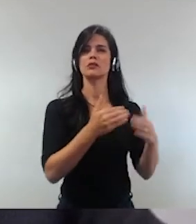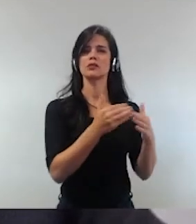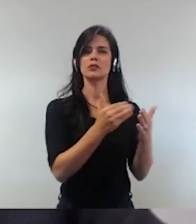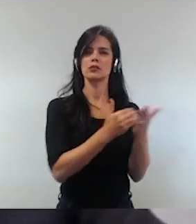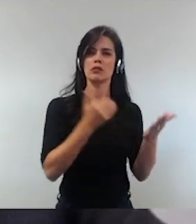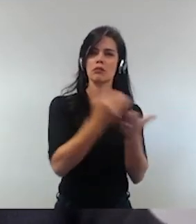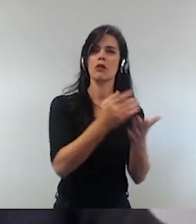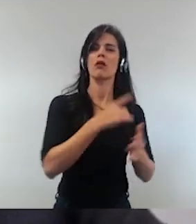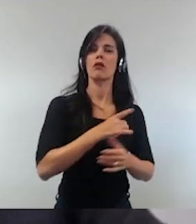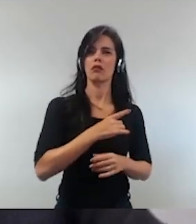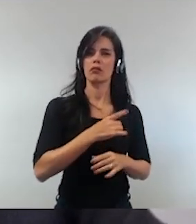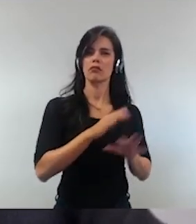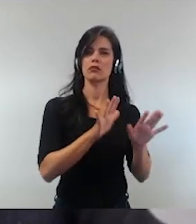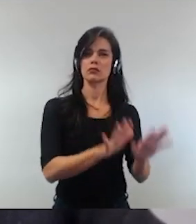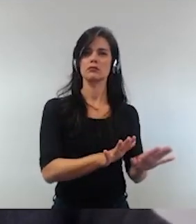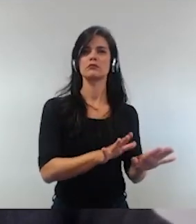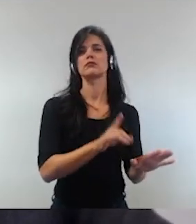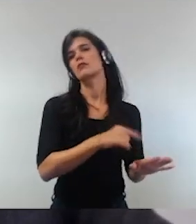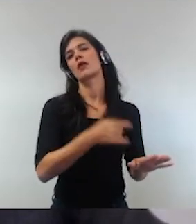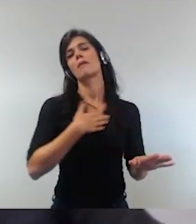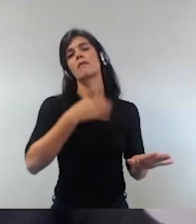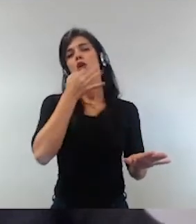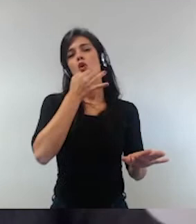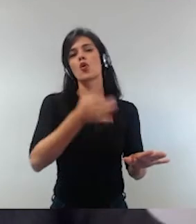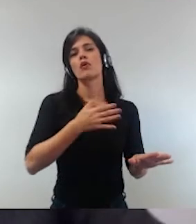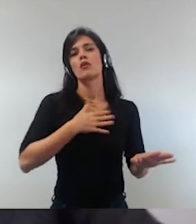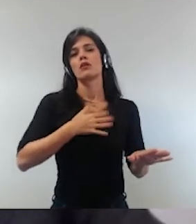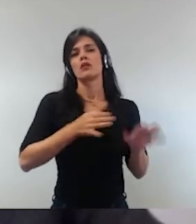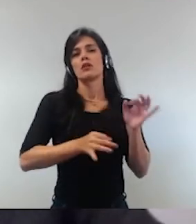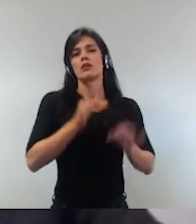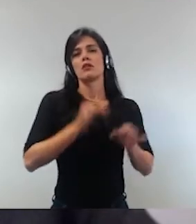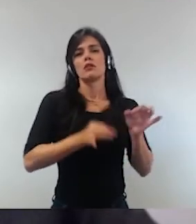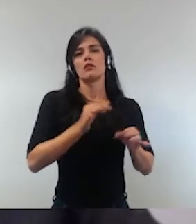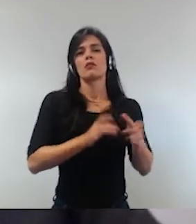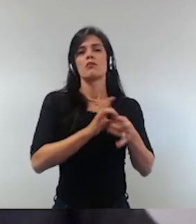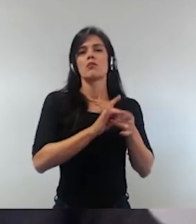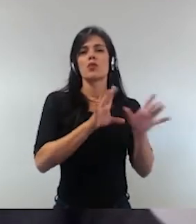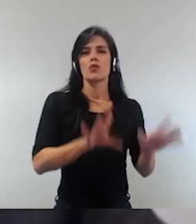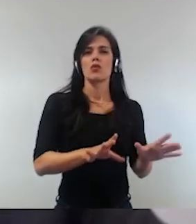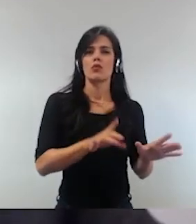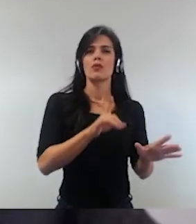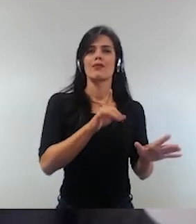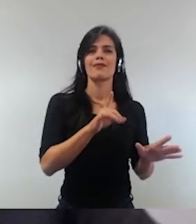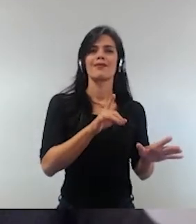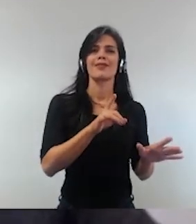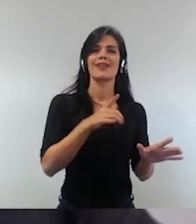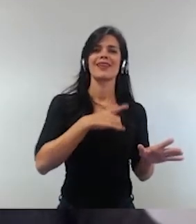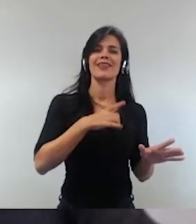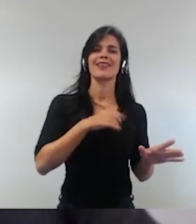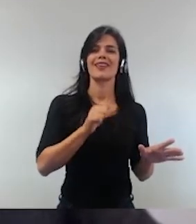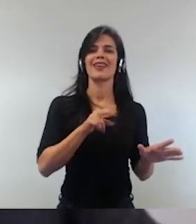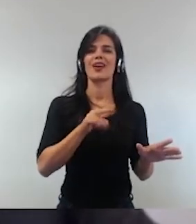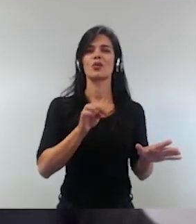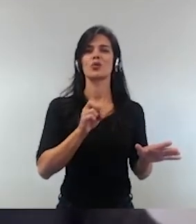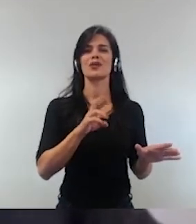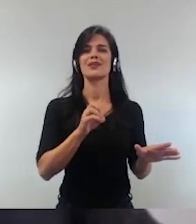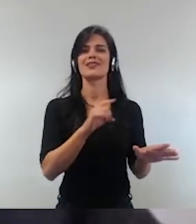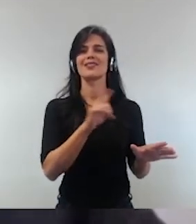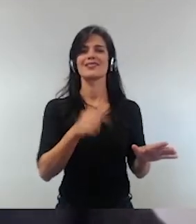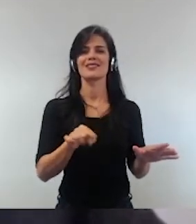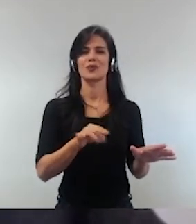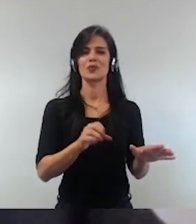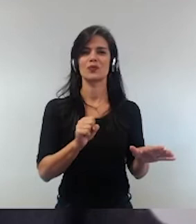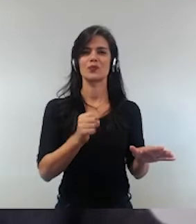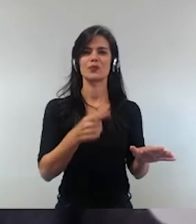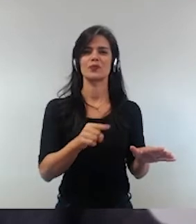prorrogação. Para mim, na minha opinião, como jurista, é uma concessão que chamam de autorização, o setor elétrico chamou com esse nome,